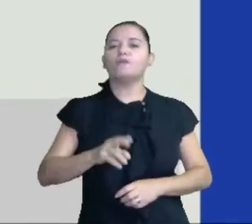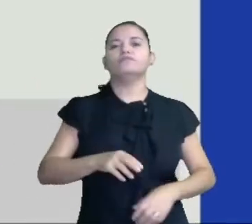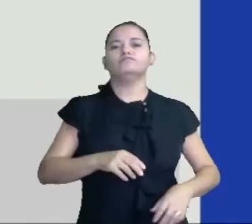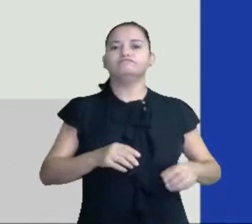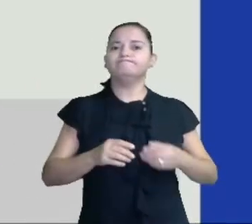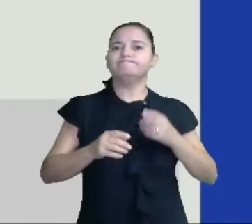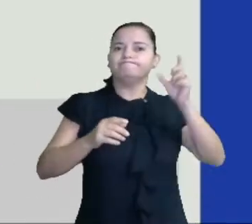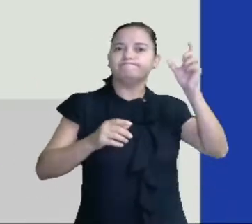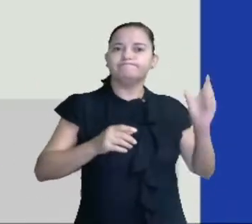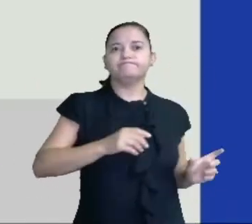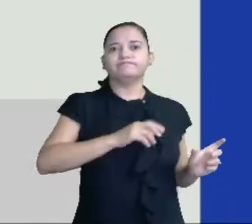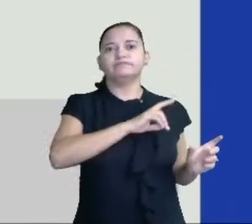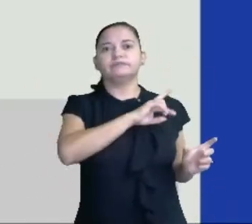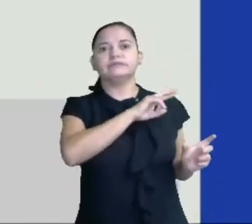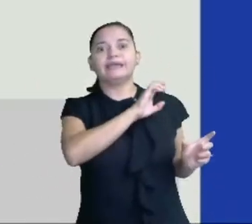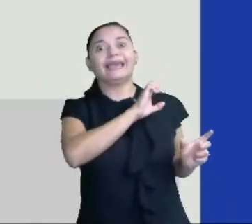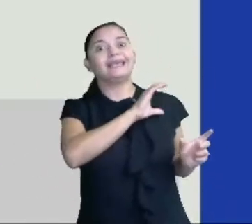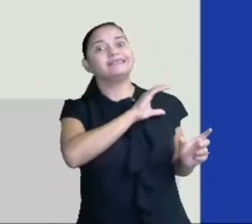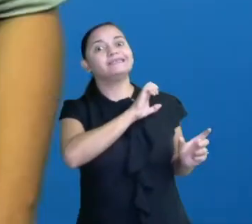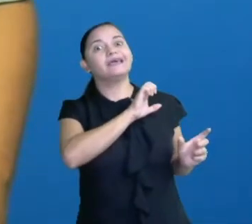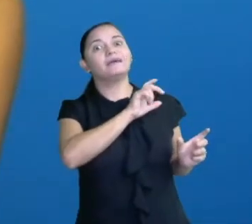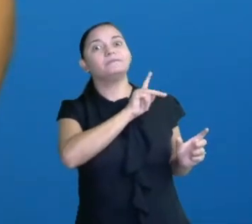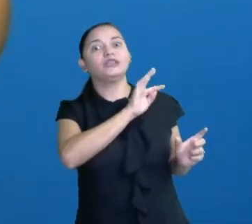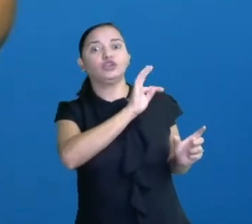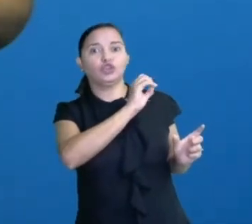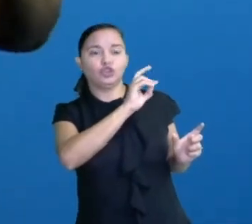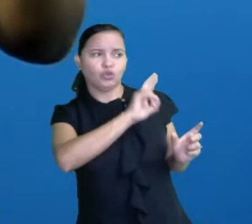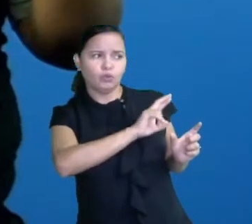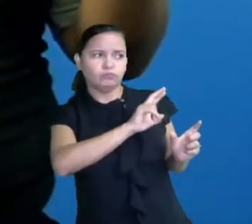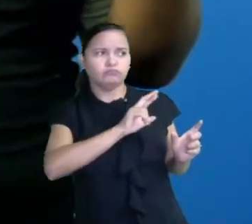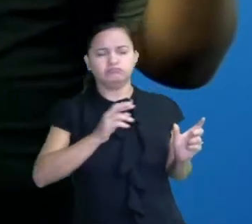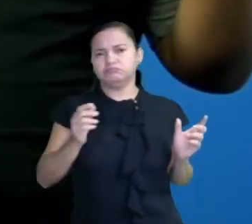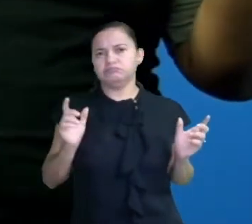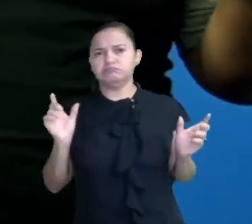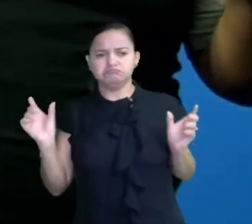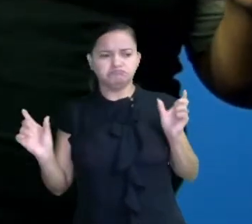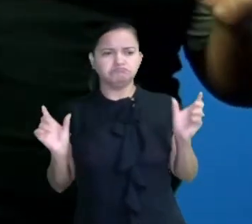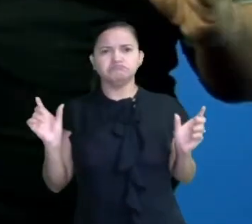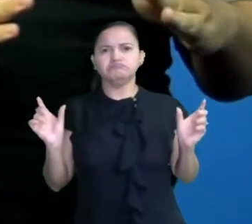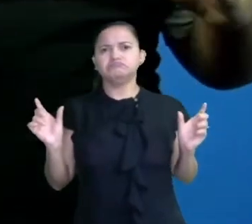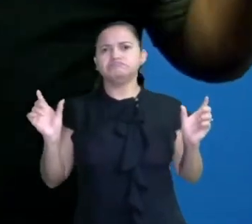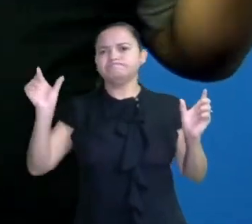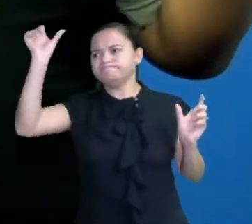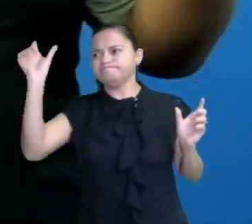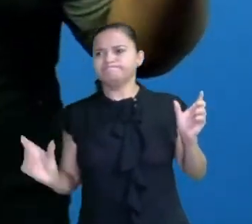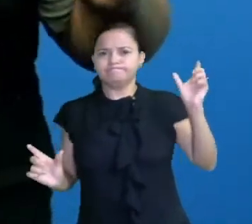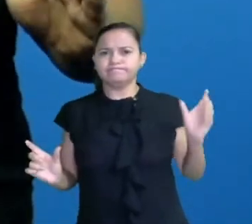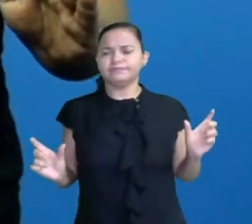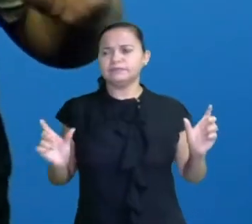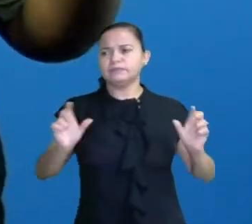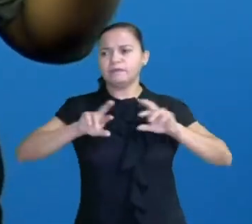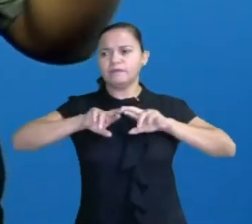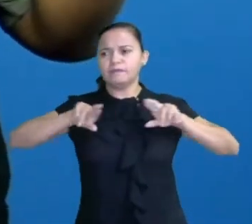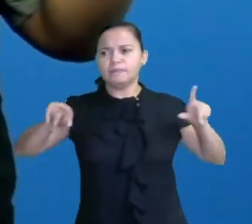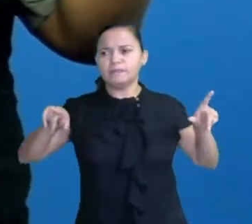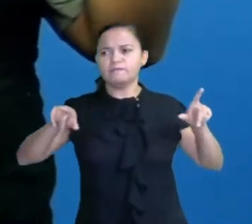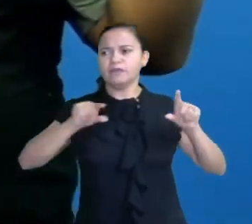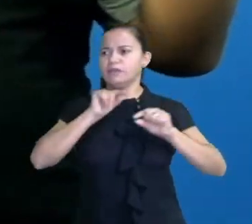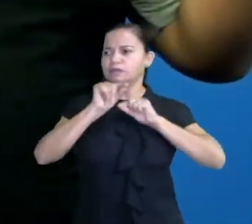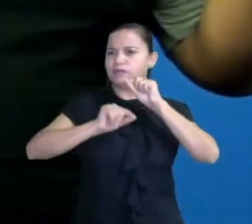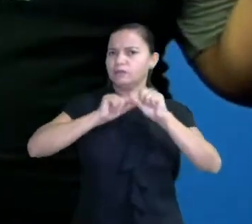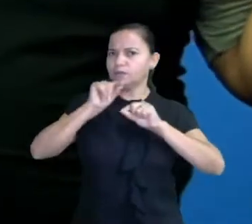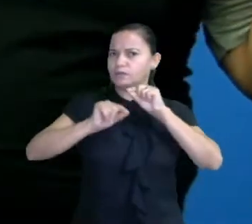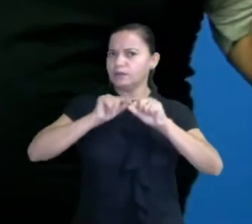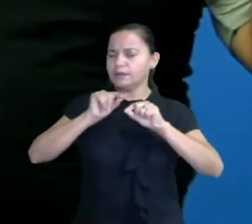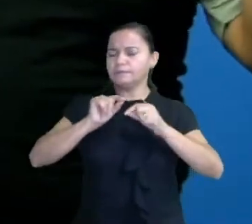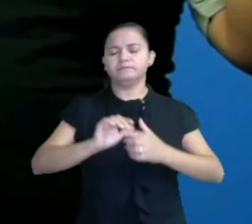receptor. Gente, vamos analisar aqui que a gente vai ter duas frentes, né? Uma